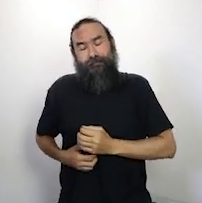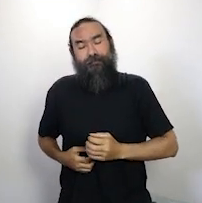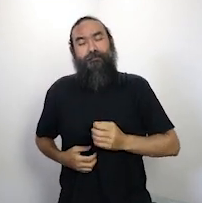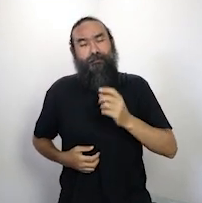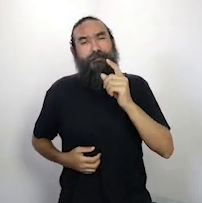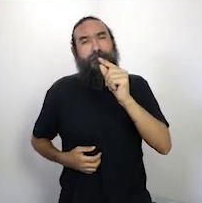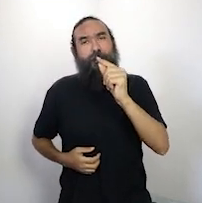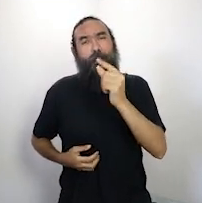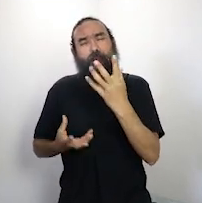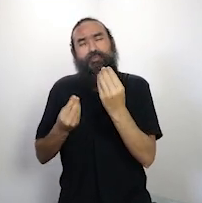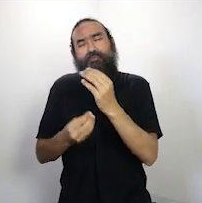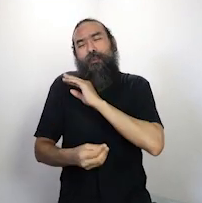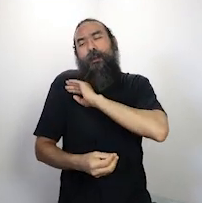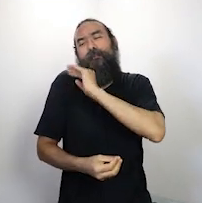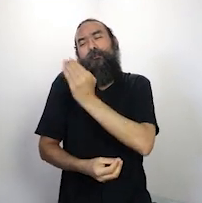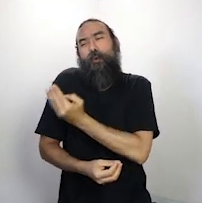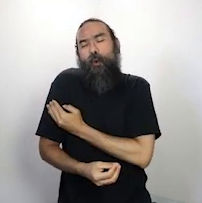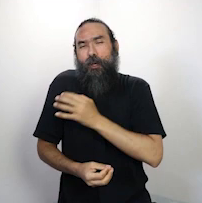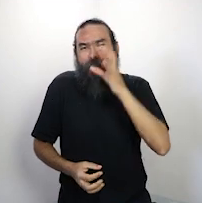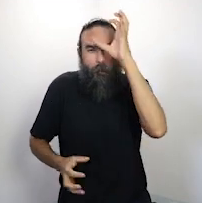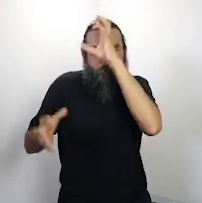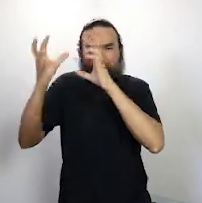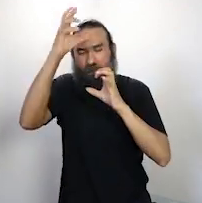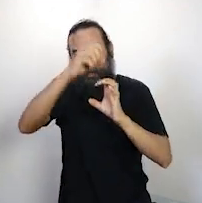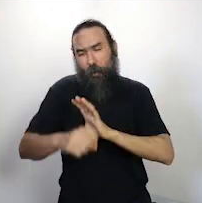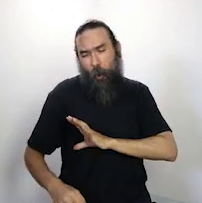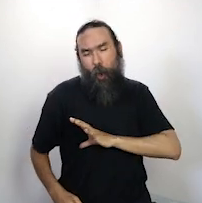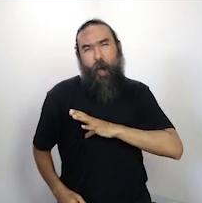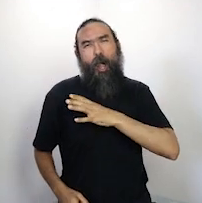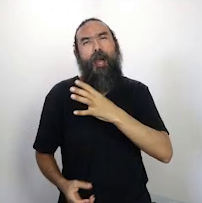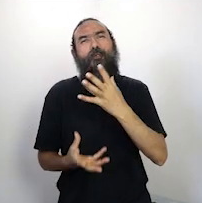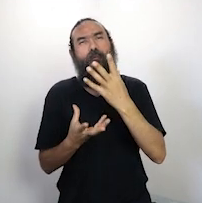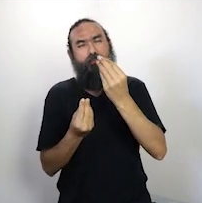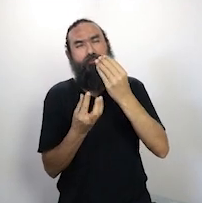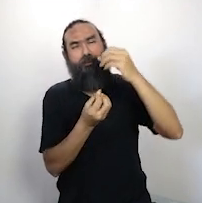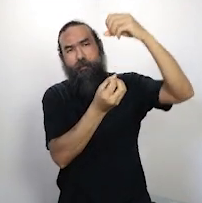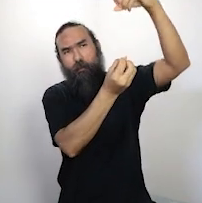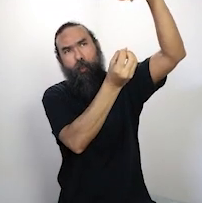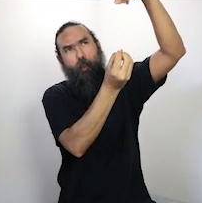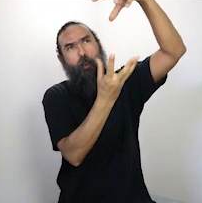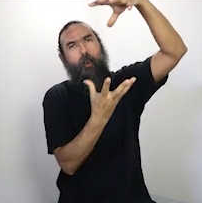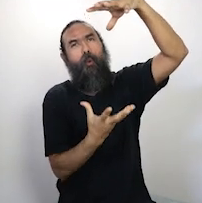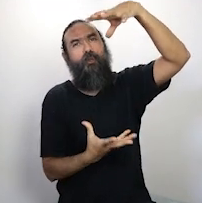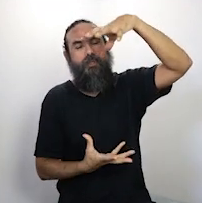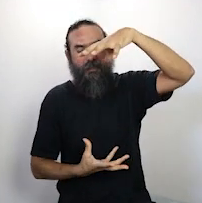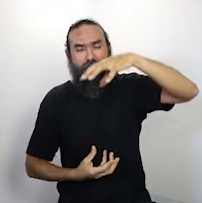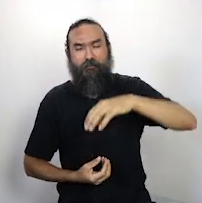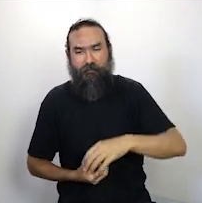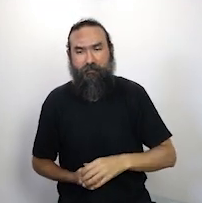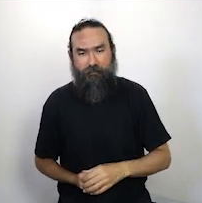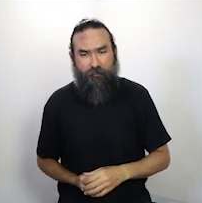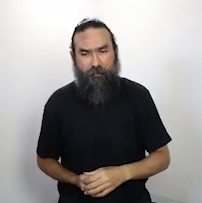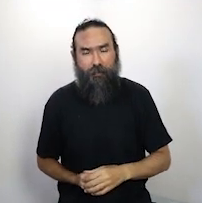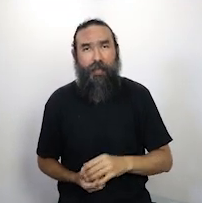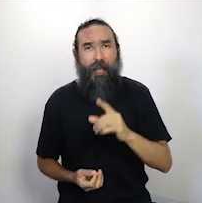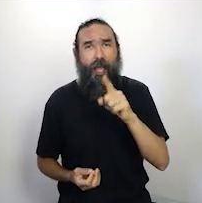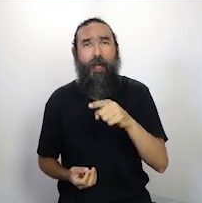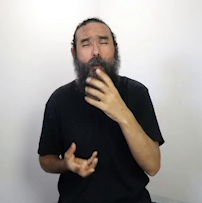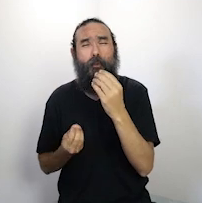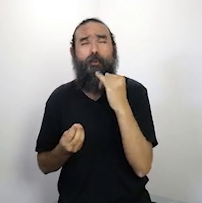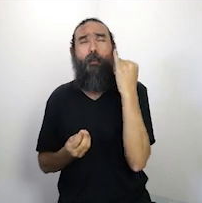é muito aprendizado, muita coragem, muita luz. É muito importante a gente